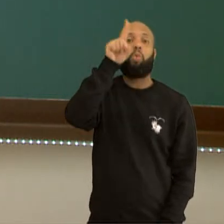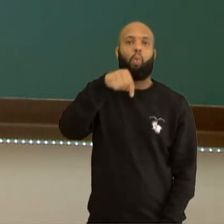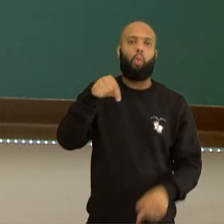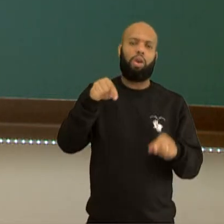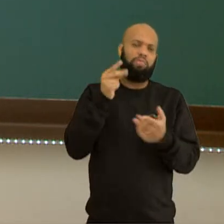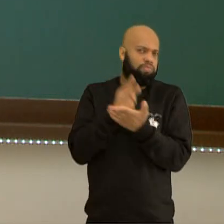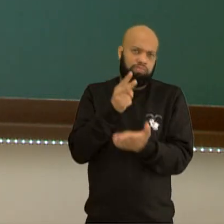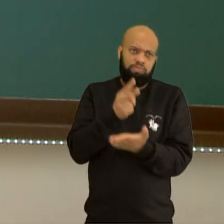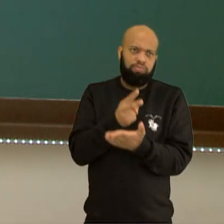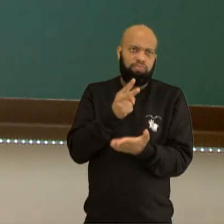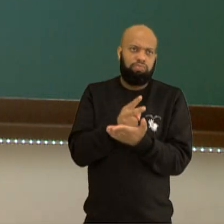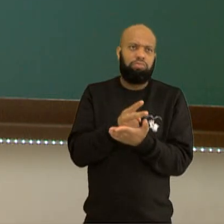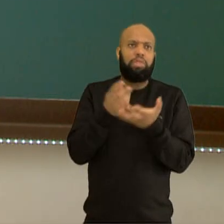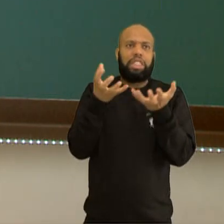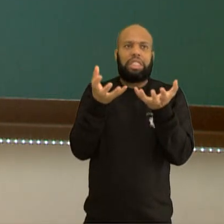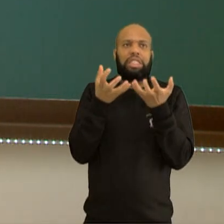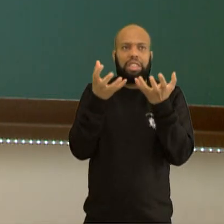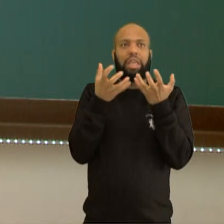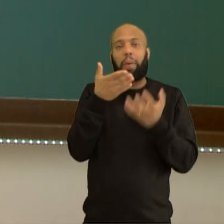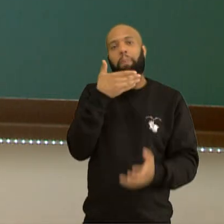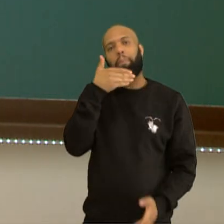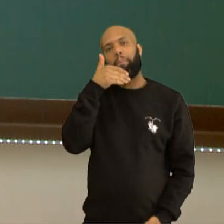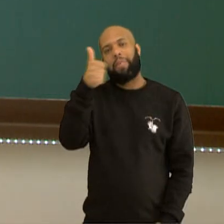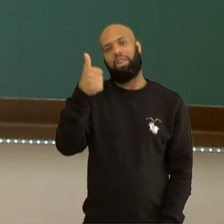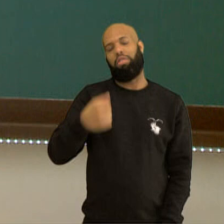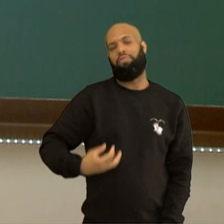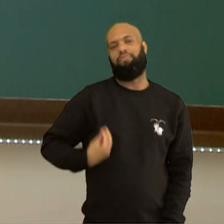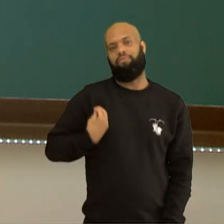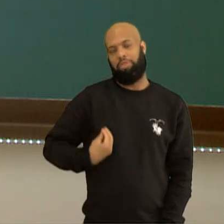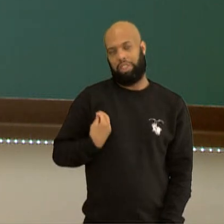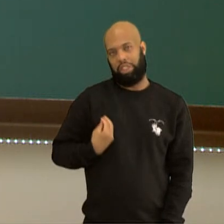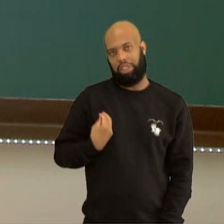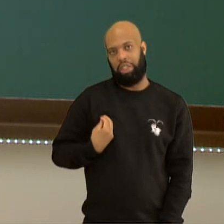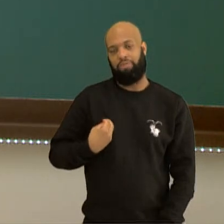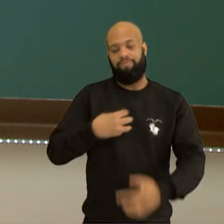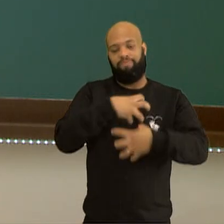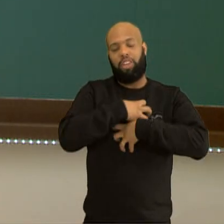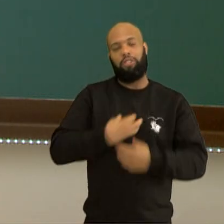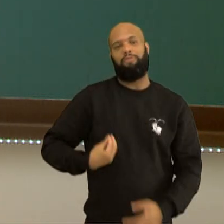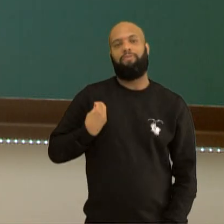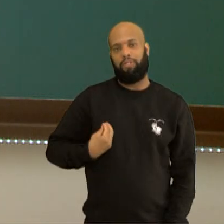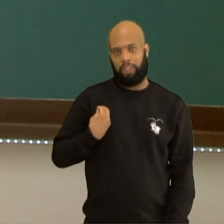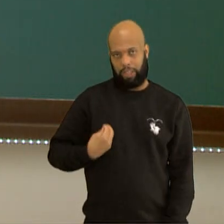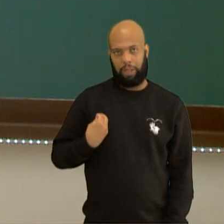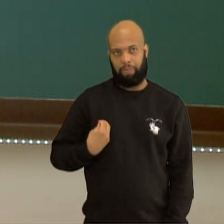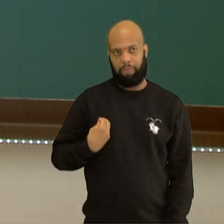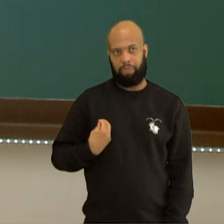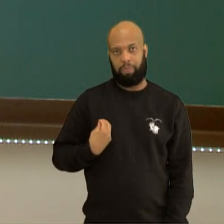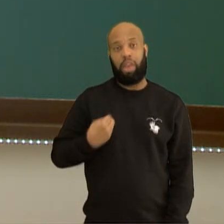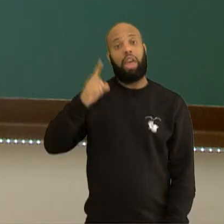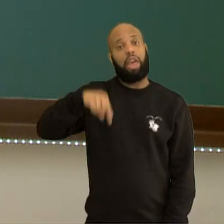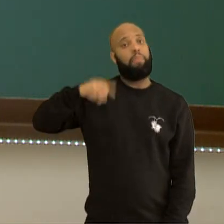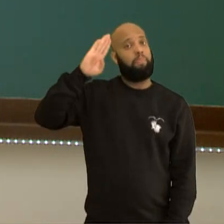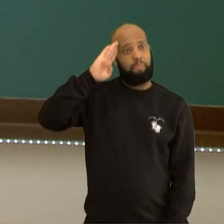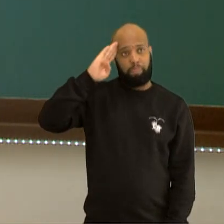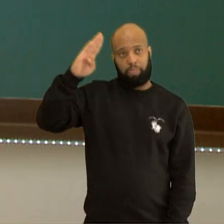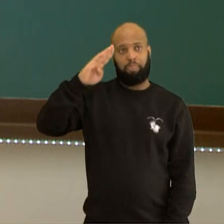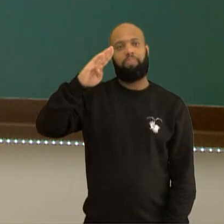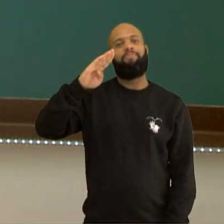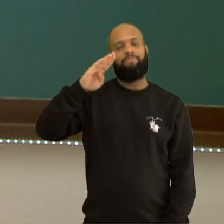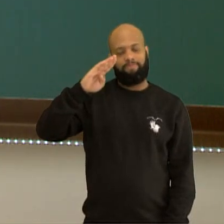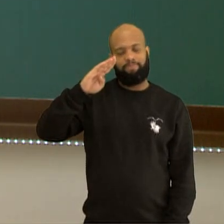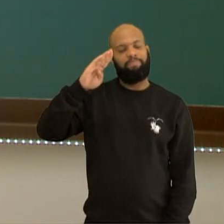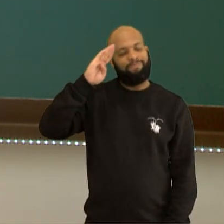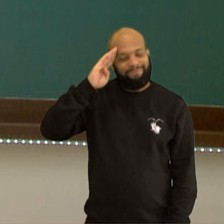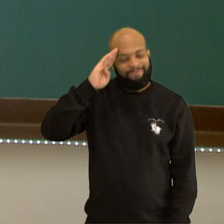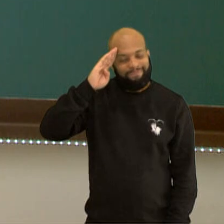são para que as pessoas vão, então, em busca de melhores condições de vida. Esse é o principal motivo do